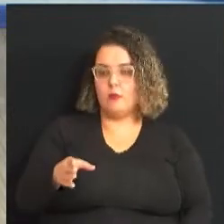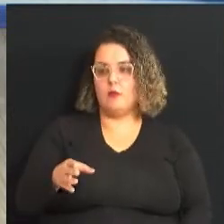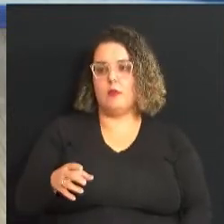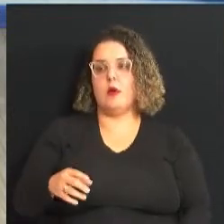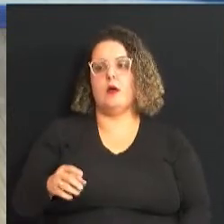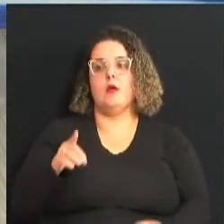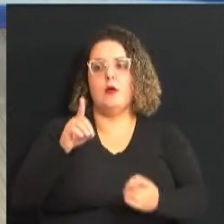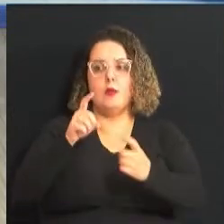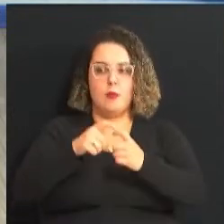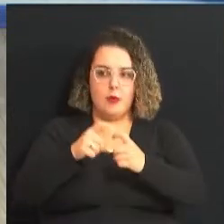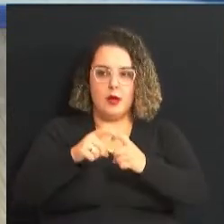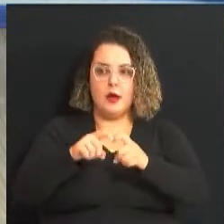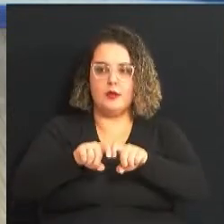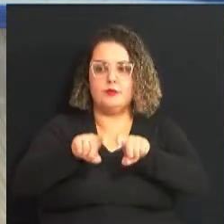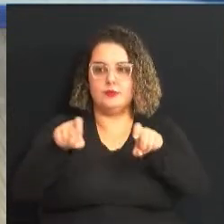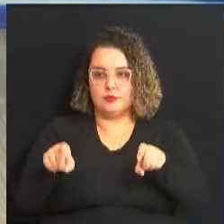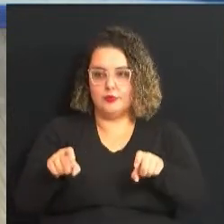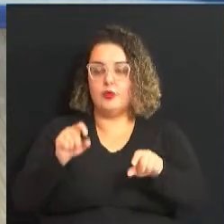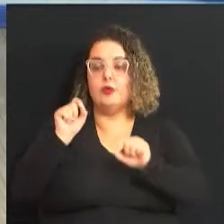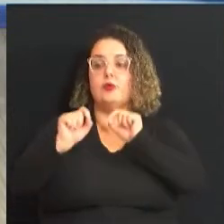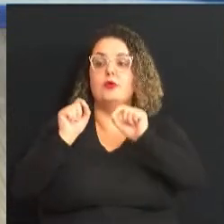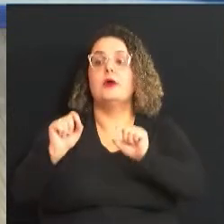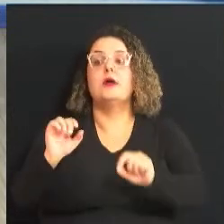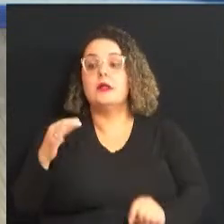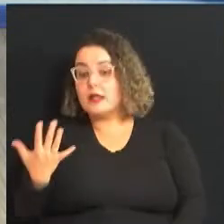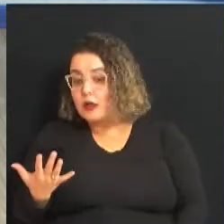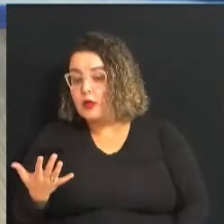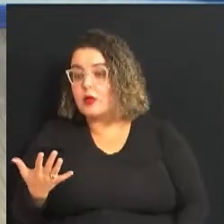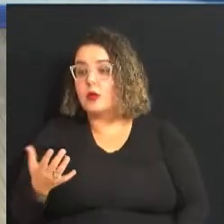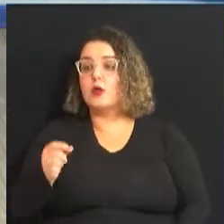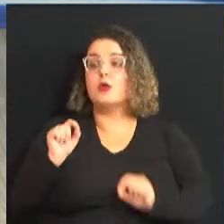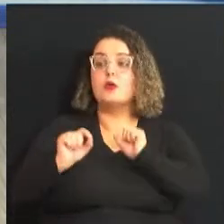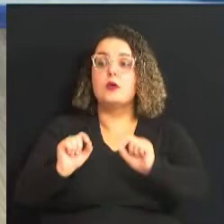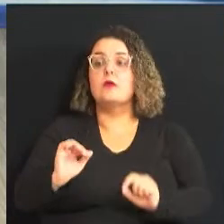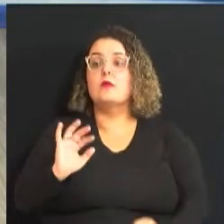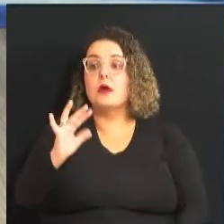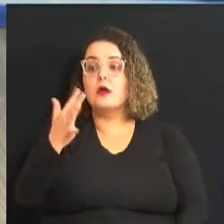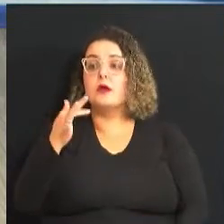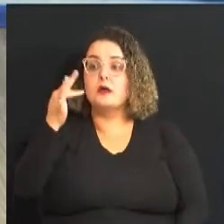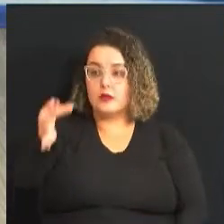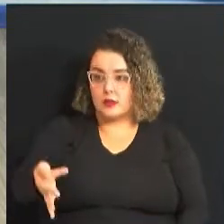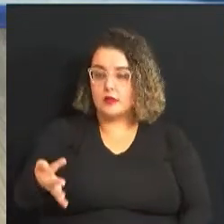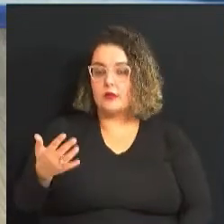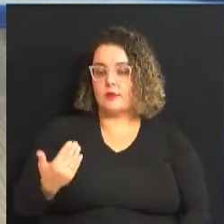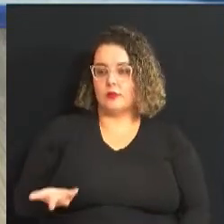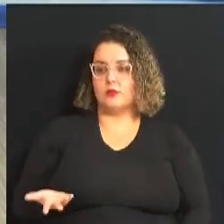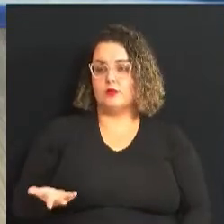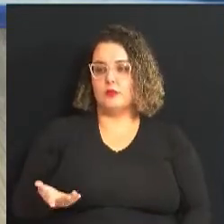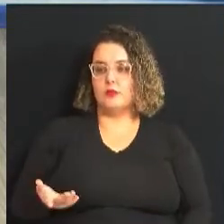saber o que está acontecendo e o que vai acontecer com o corpo dela a partir daquele momento?